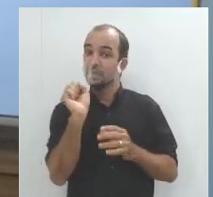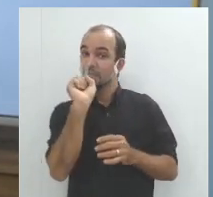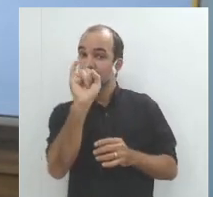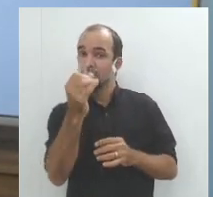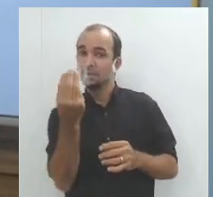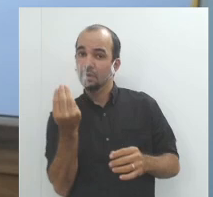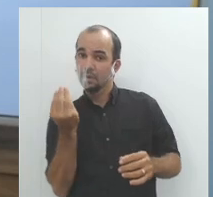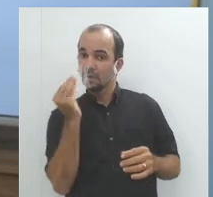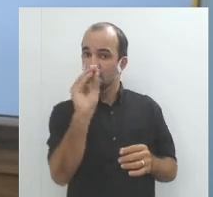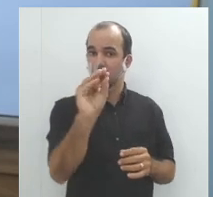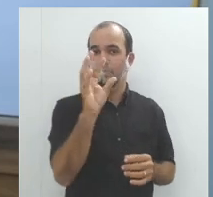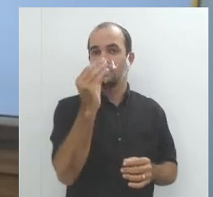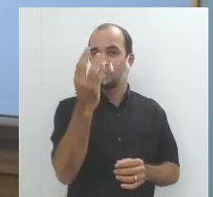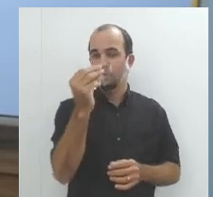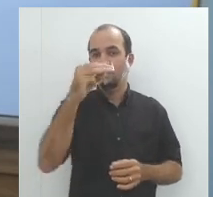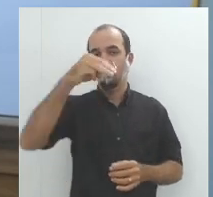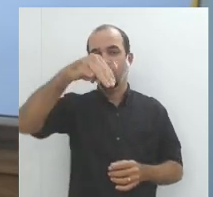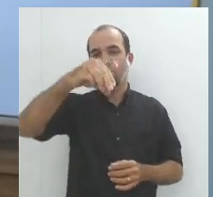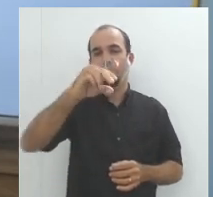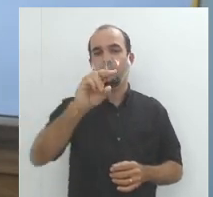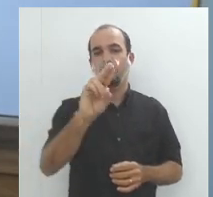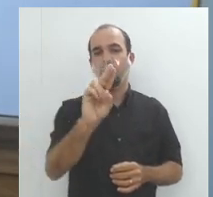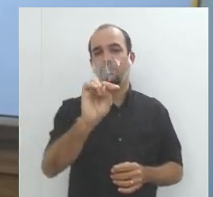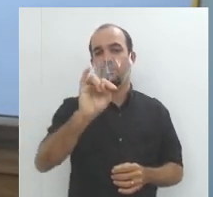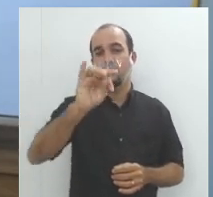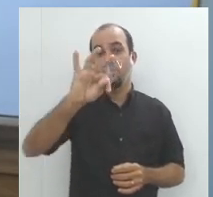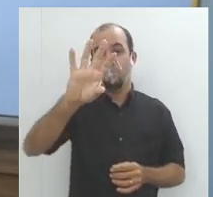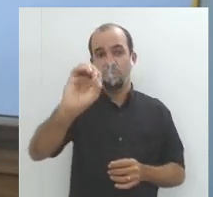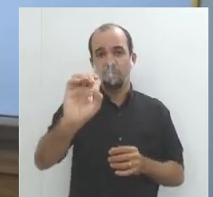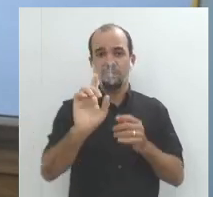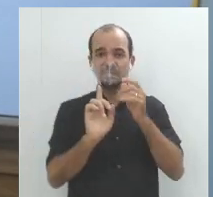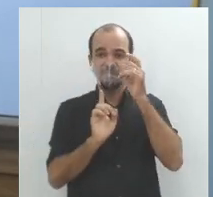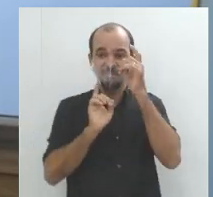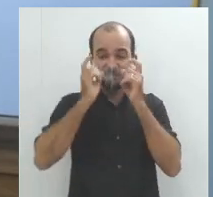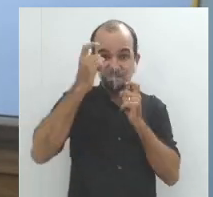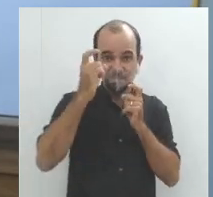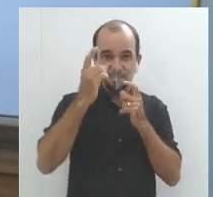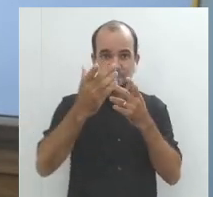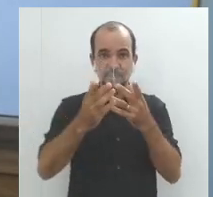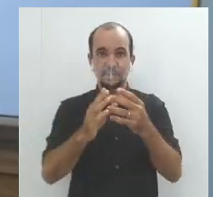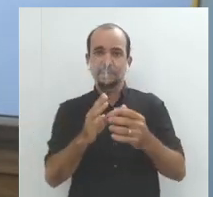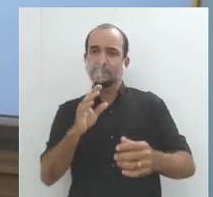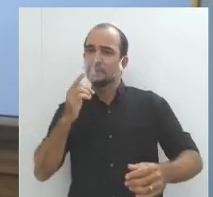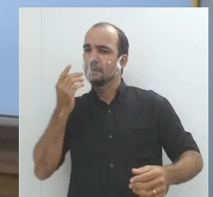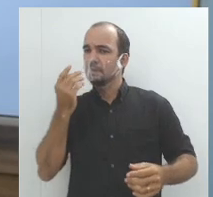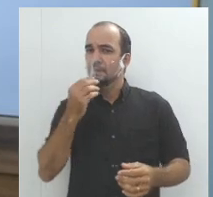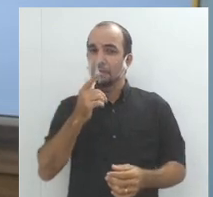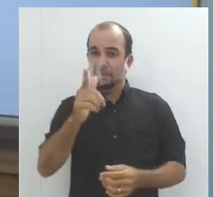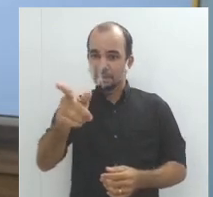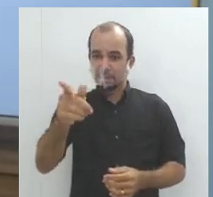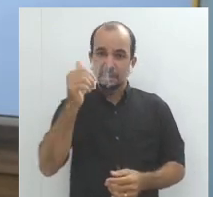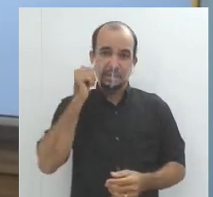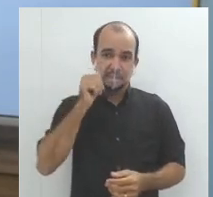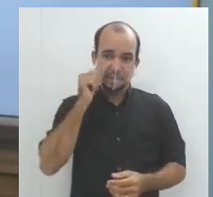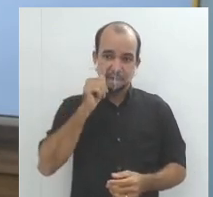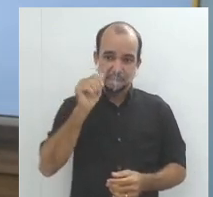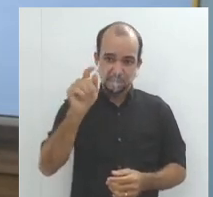pouco, perceba, esse muito, ele está